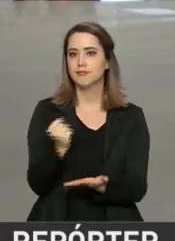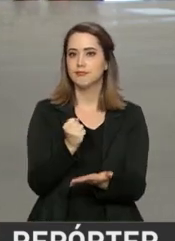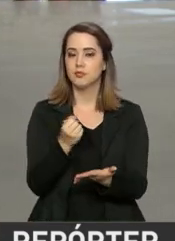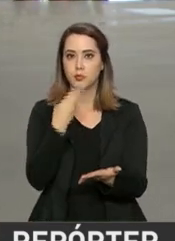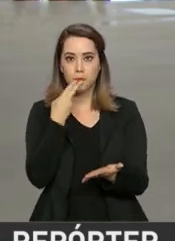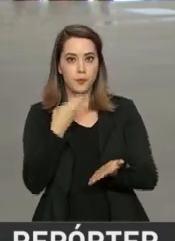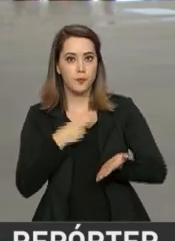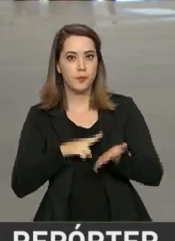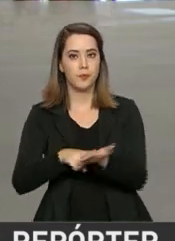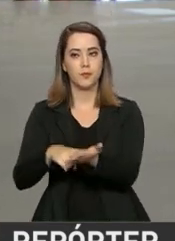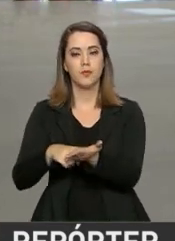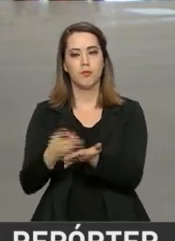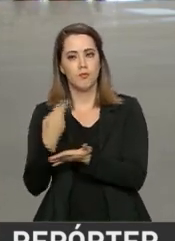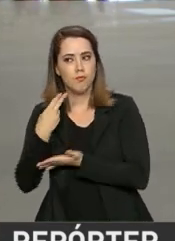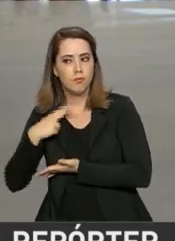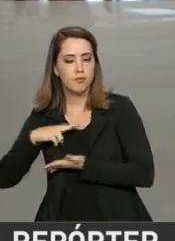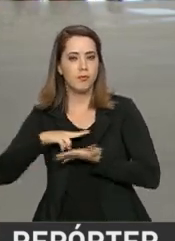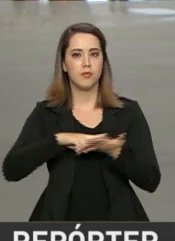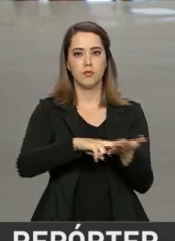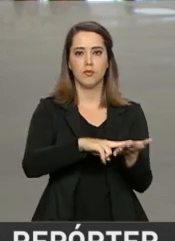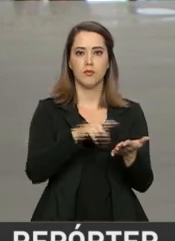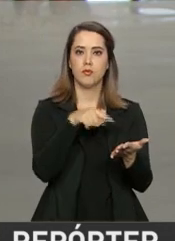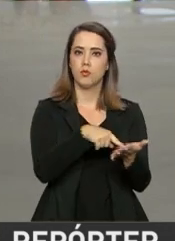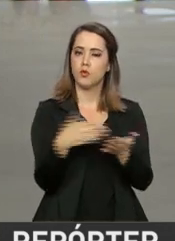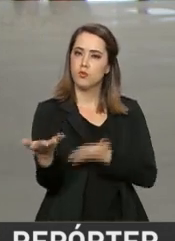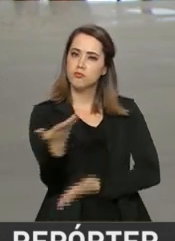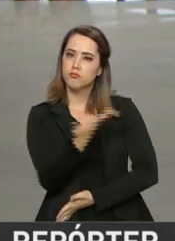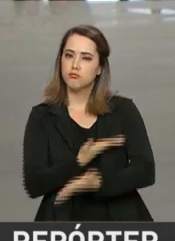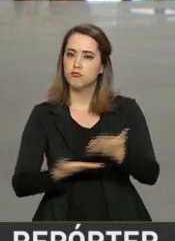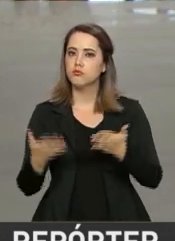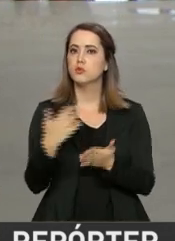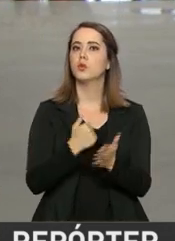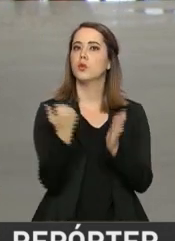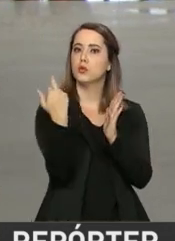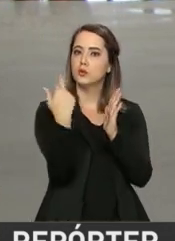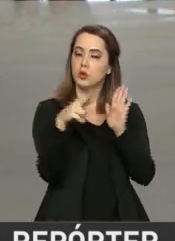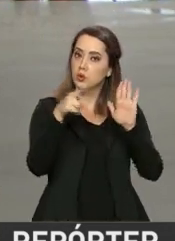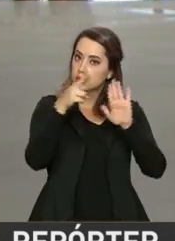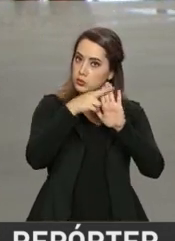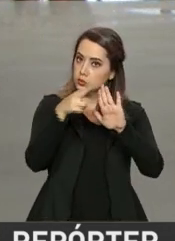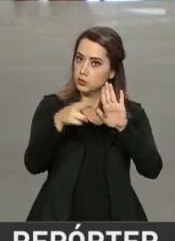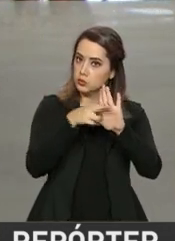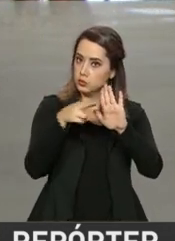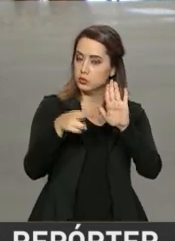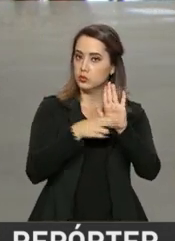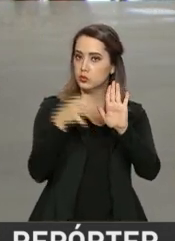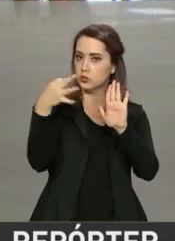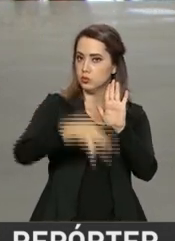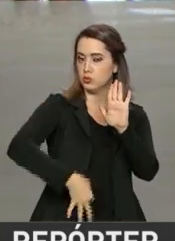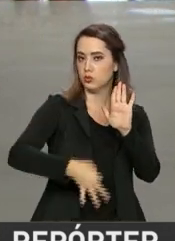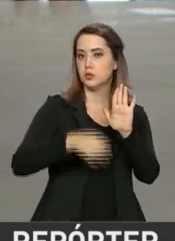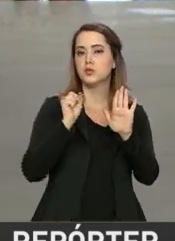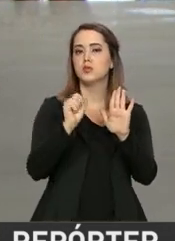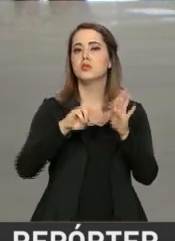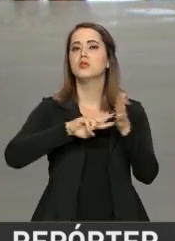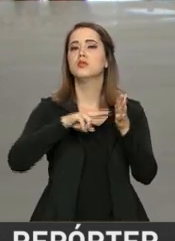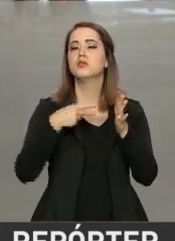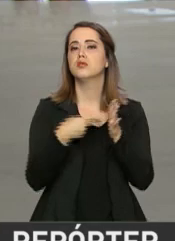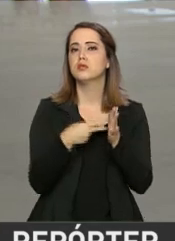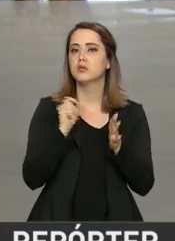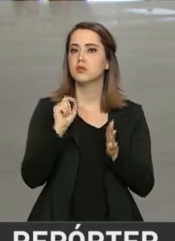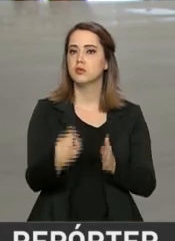reconhecimento da equivalência dos controles oficiais entre os dois países na prática os